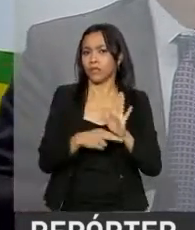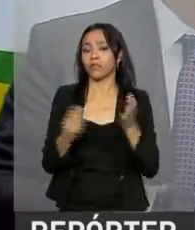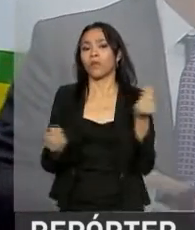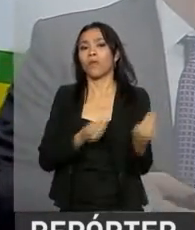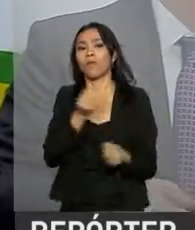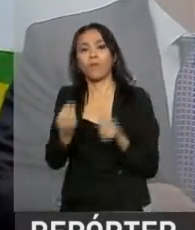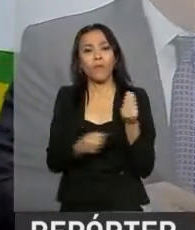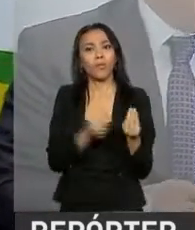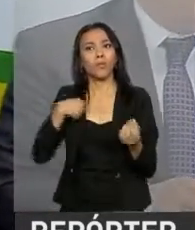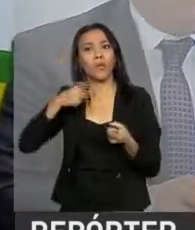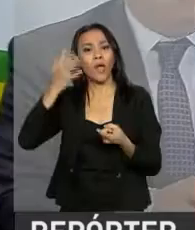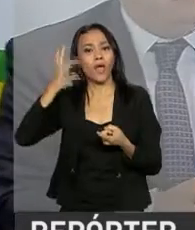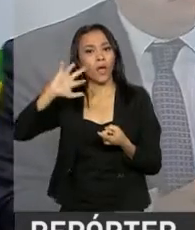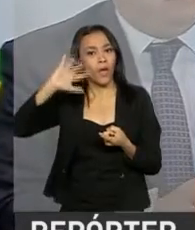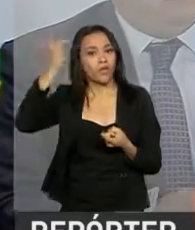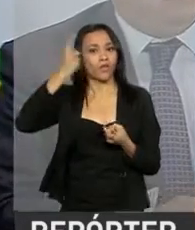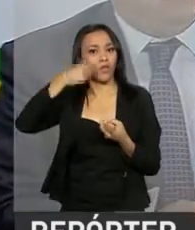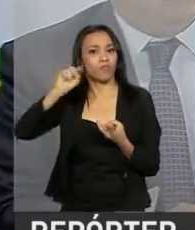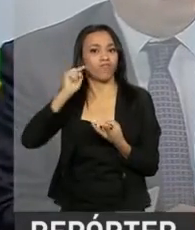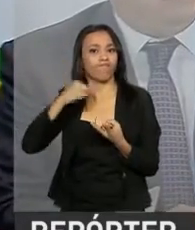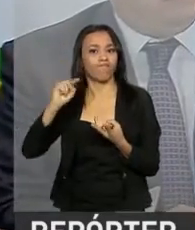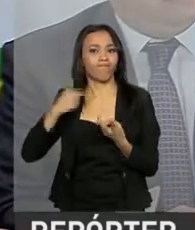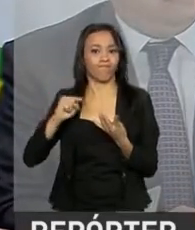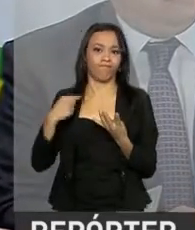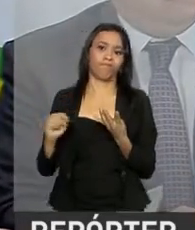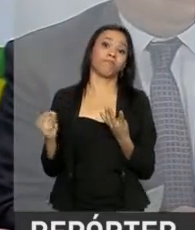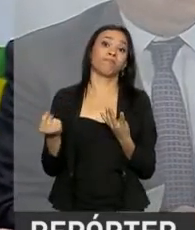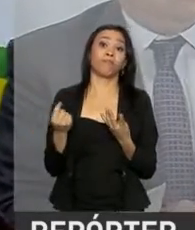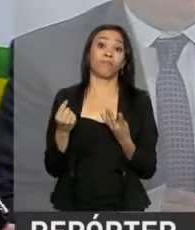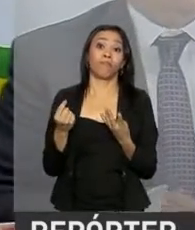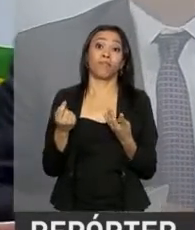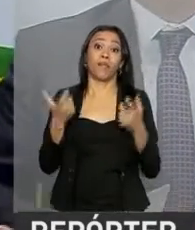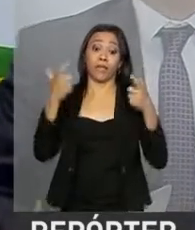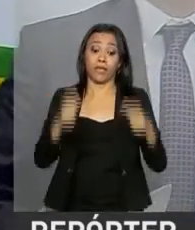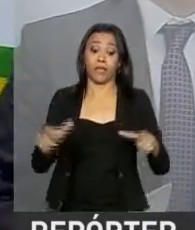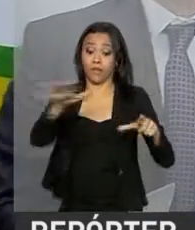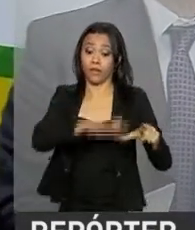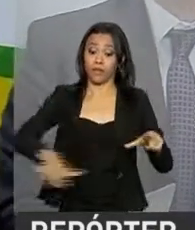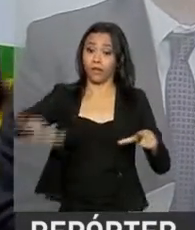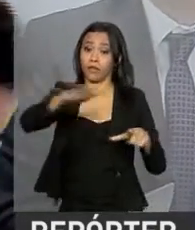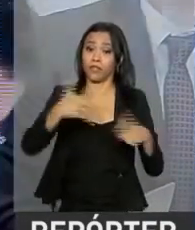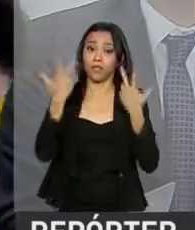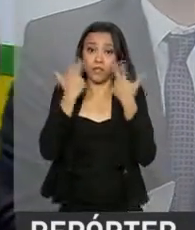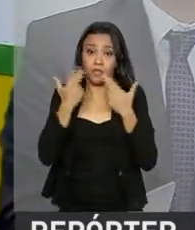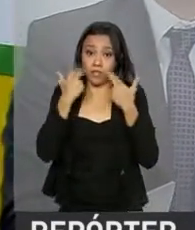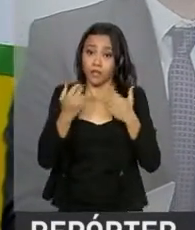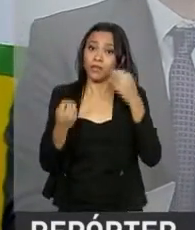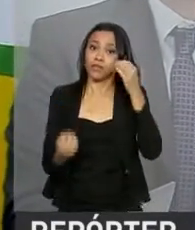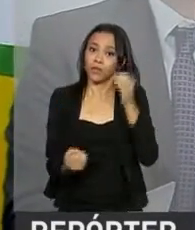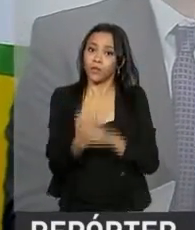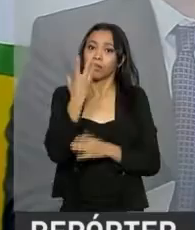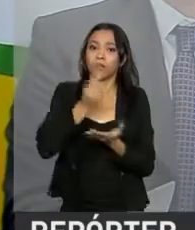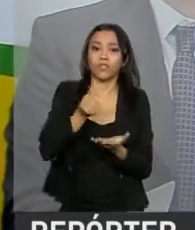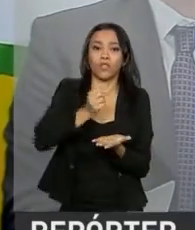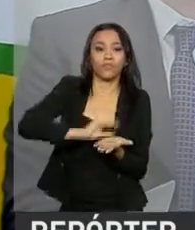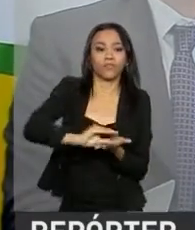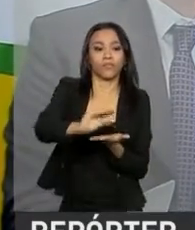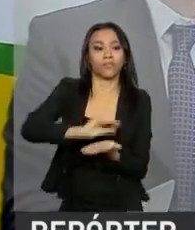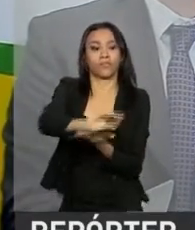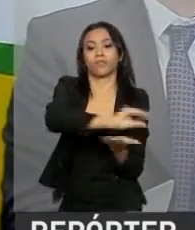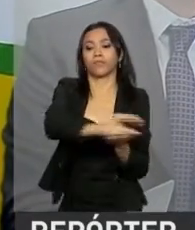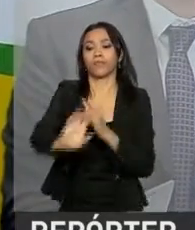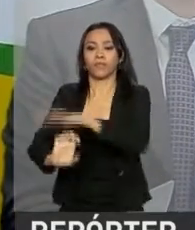temos para criarmos um ambiente favorável ao investimento,